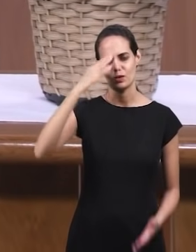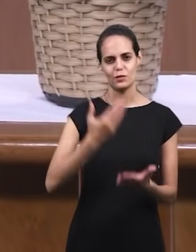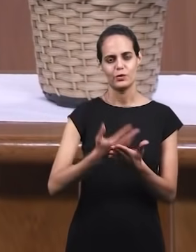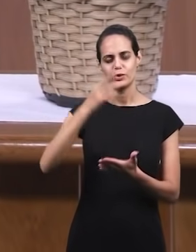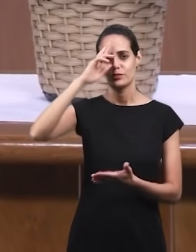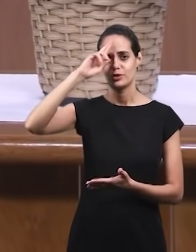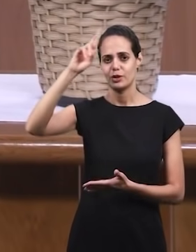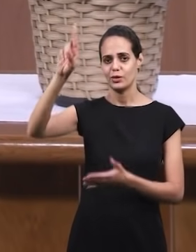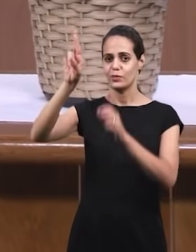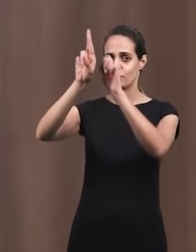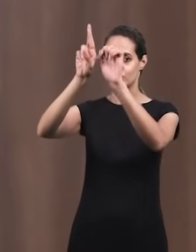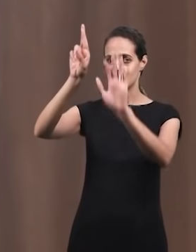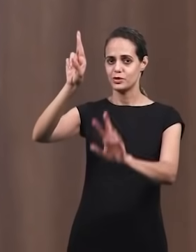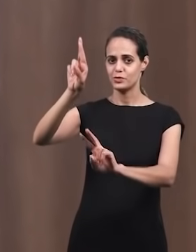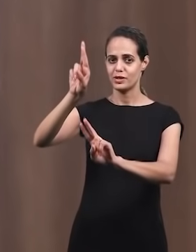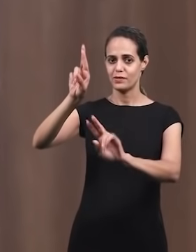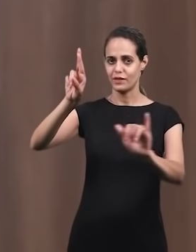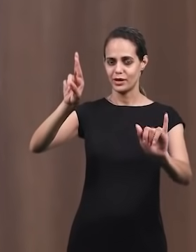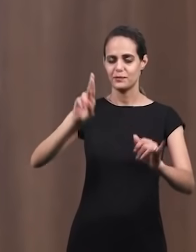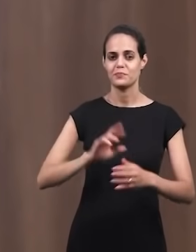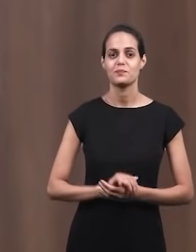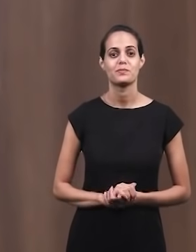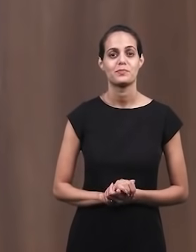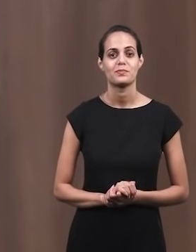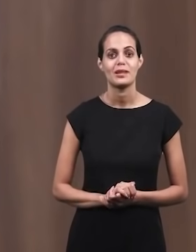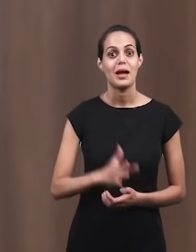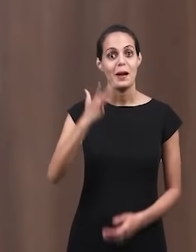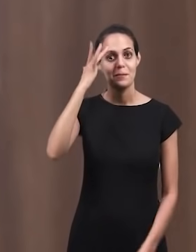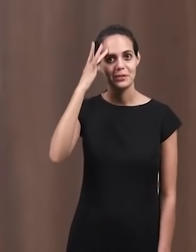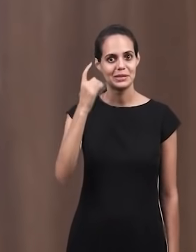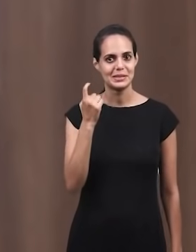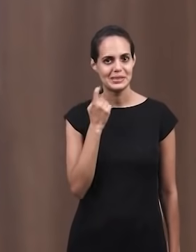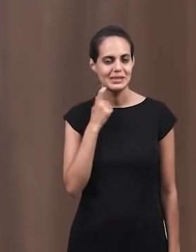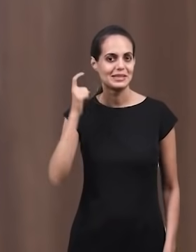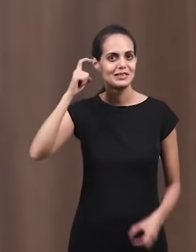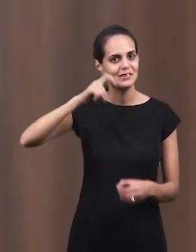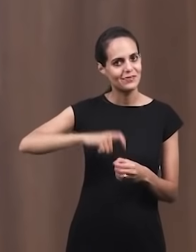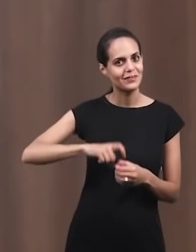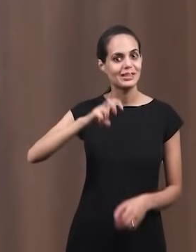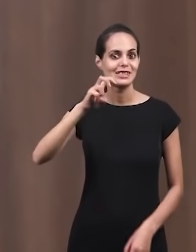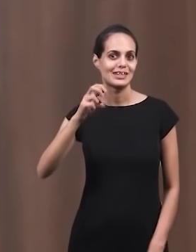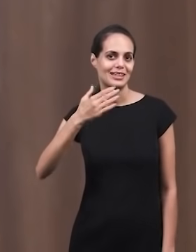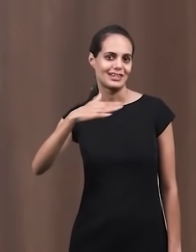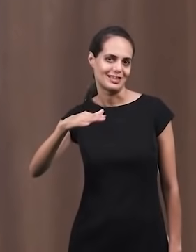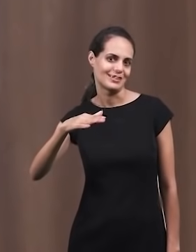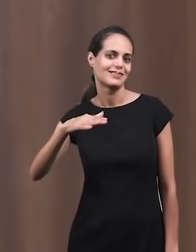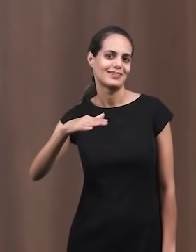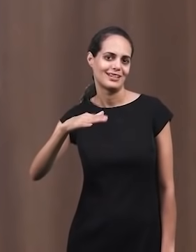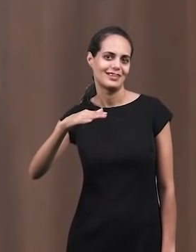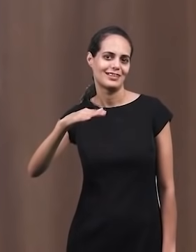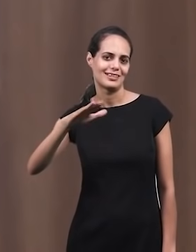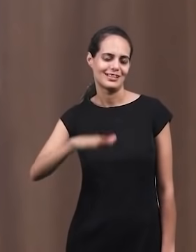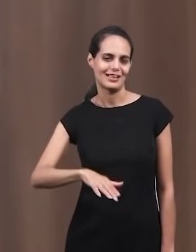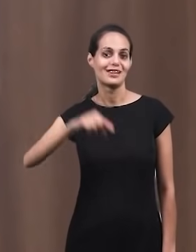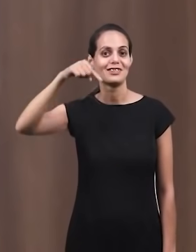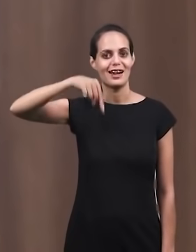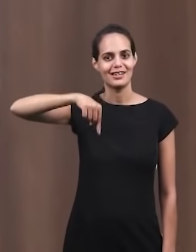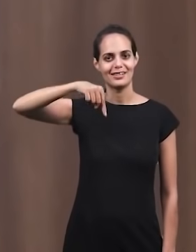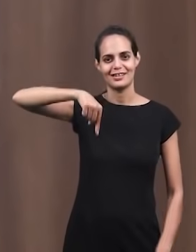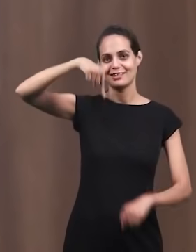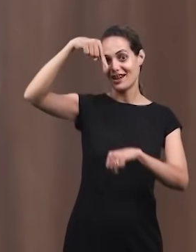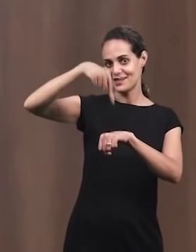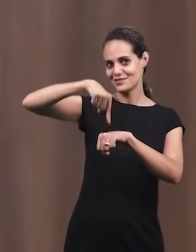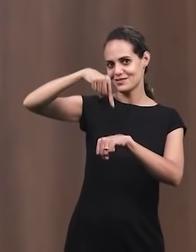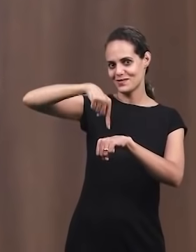Senhor, o Senhor vai te abençoar. E amanhã, sexta-feira, estaremos de volta às 5h30 da tarde, aqui na Rede